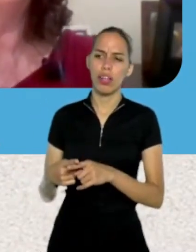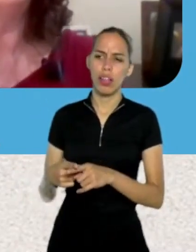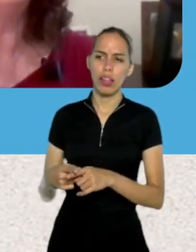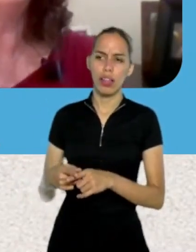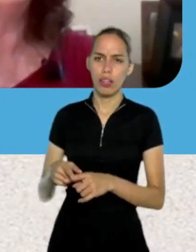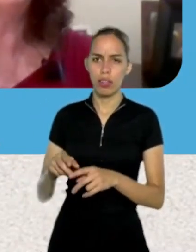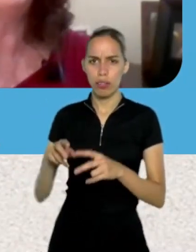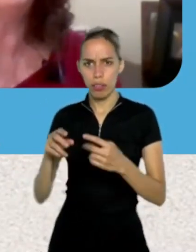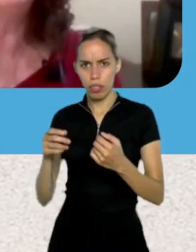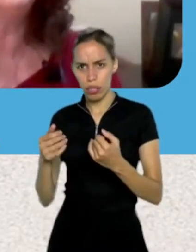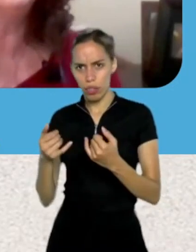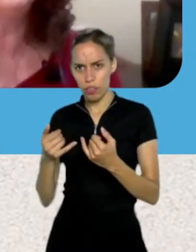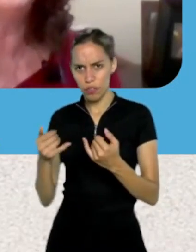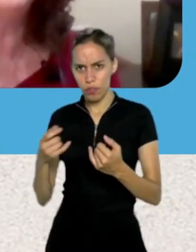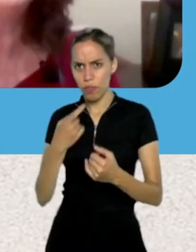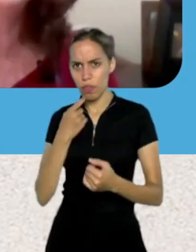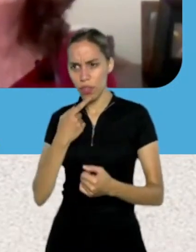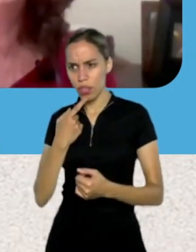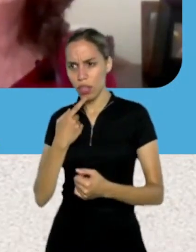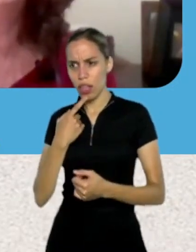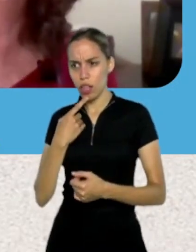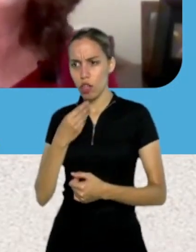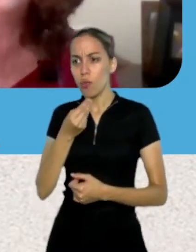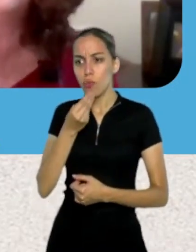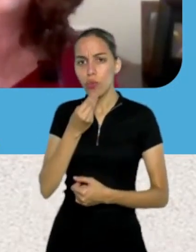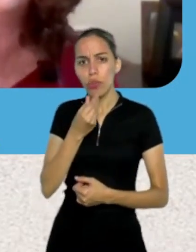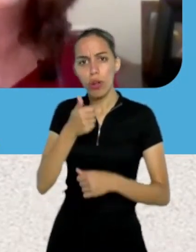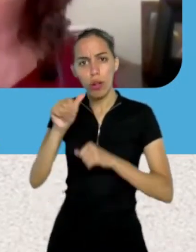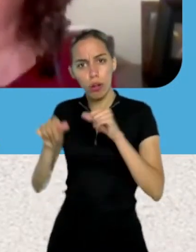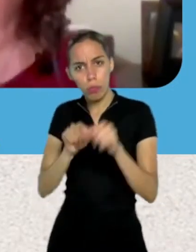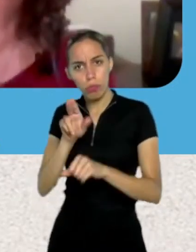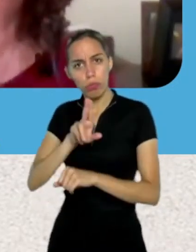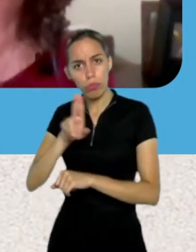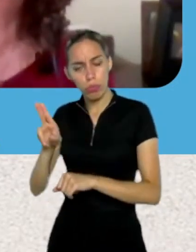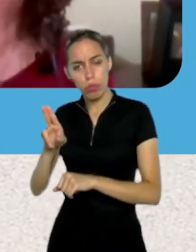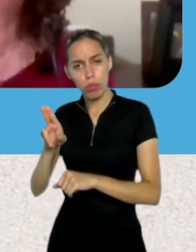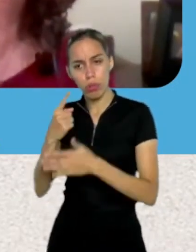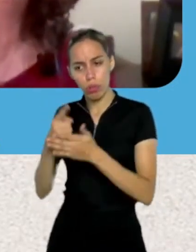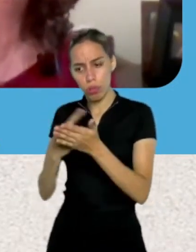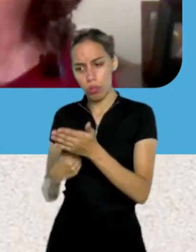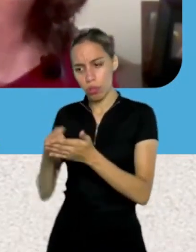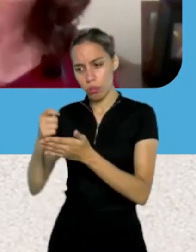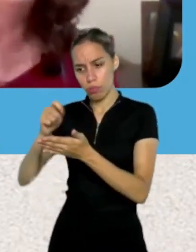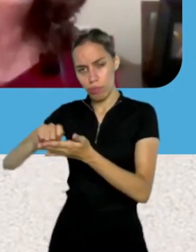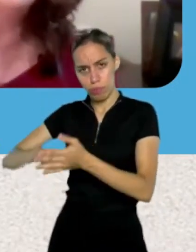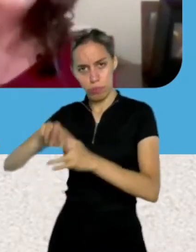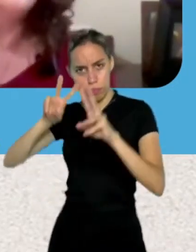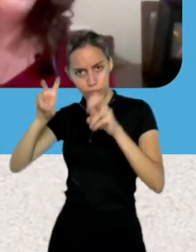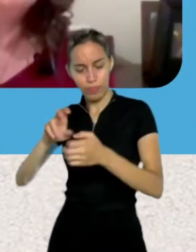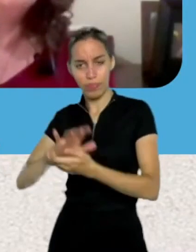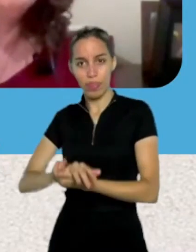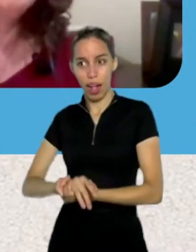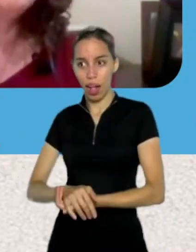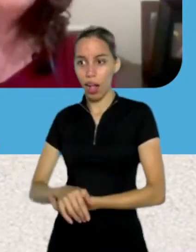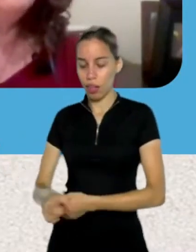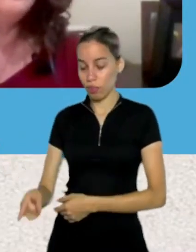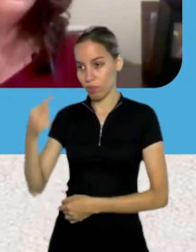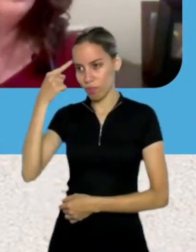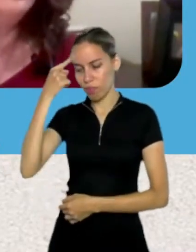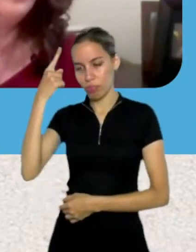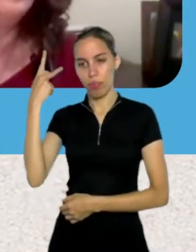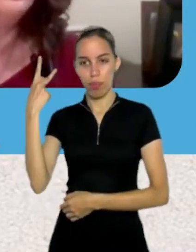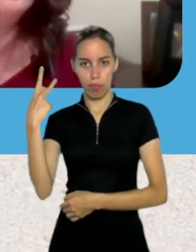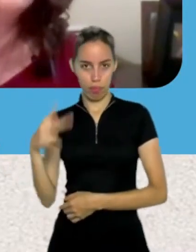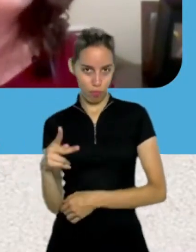livro, né? Esse título é tão instigante, assim, aí ela que me deu essa ideia.